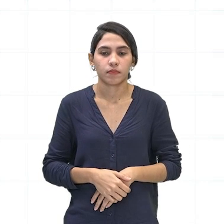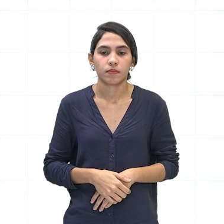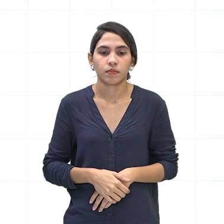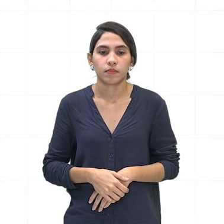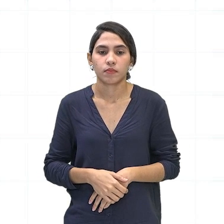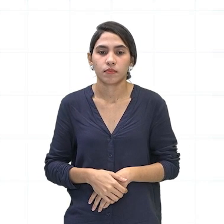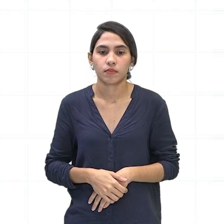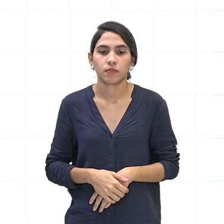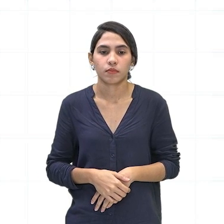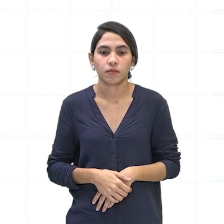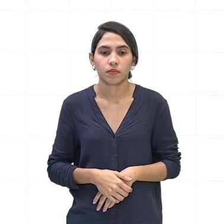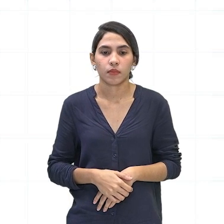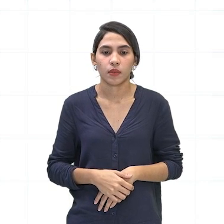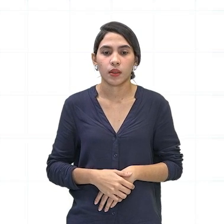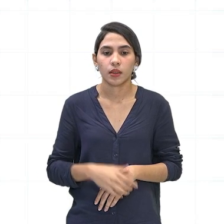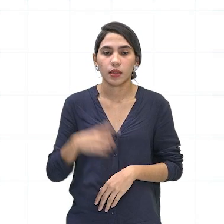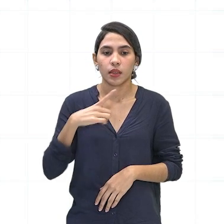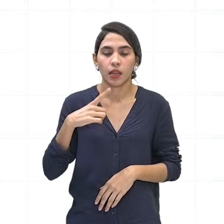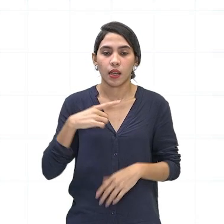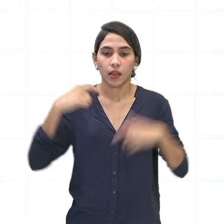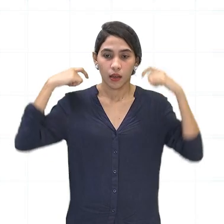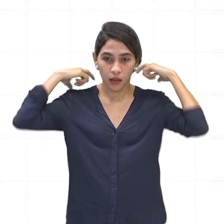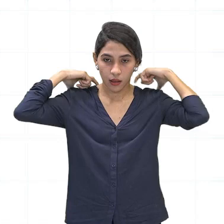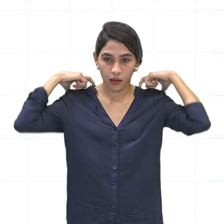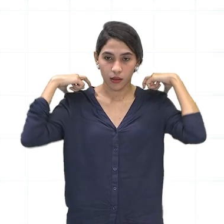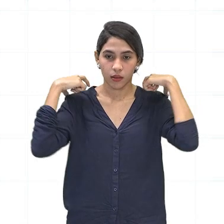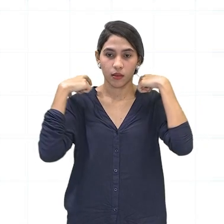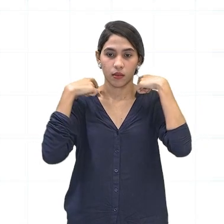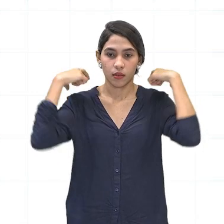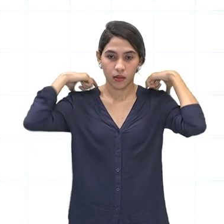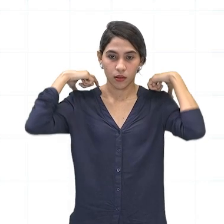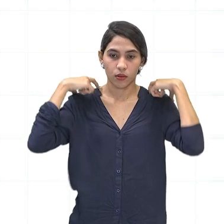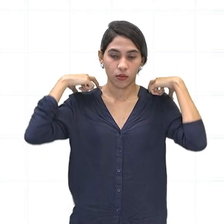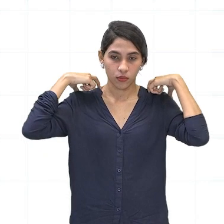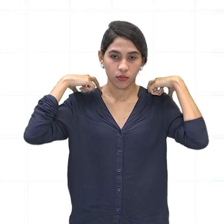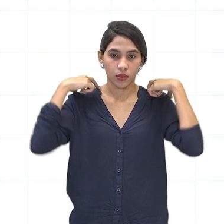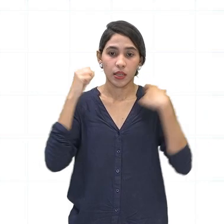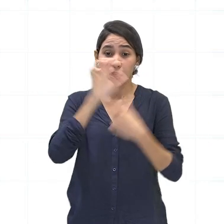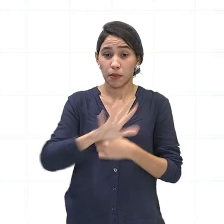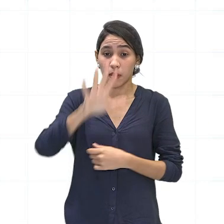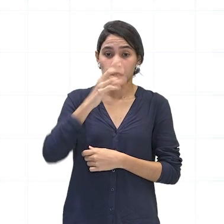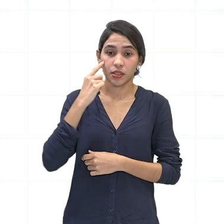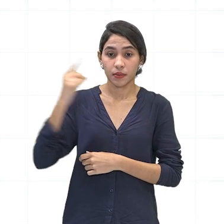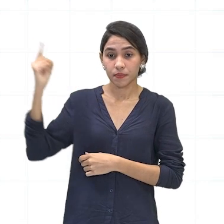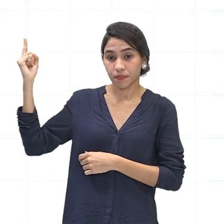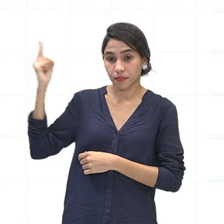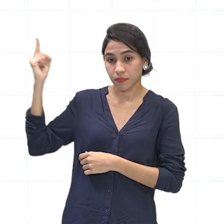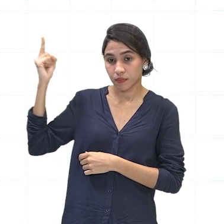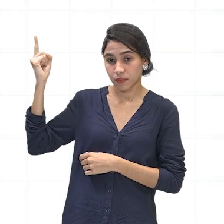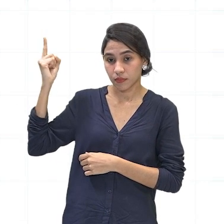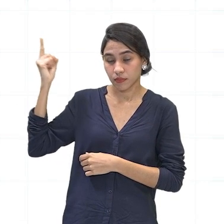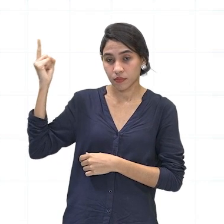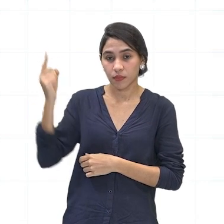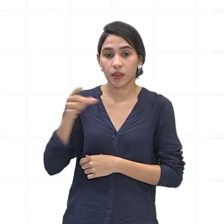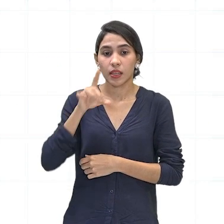branco, que fica presa em suas costas durante a luta. Cada vez que um ponto